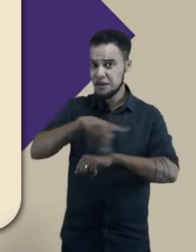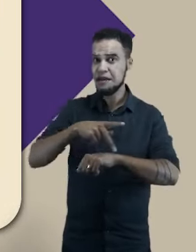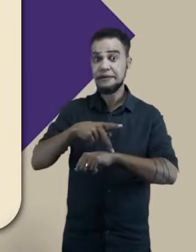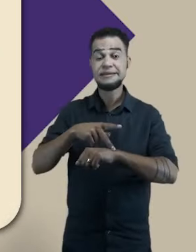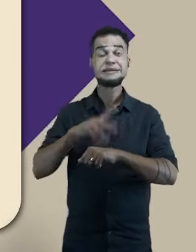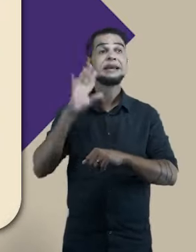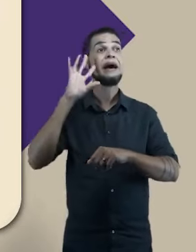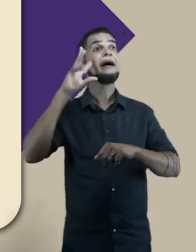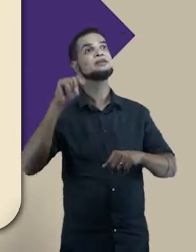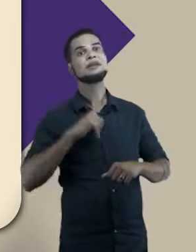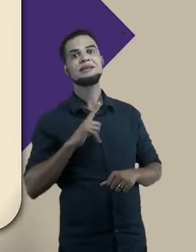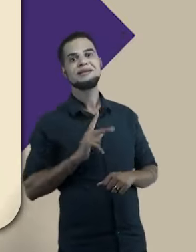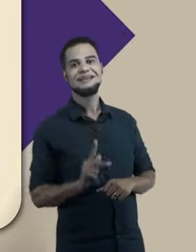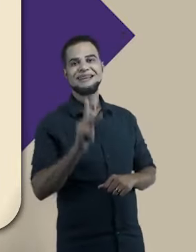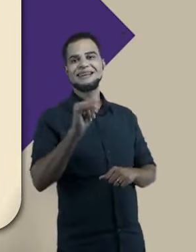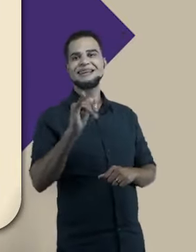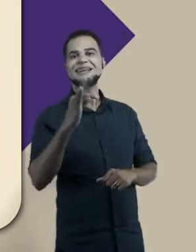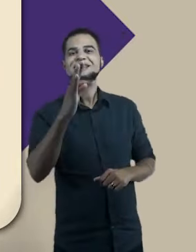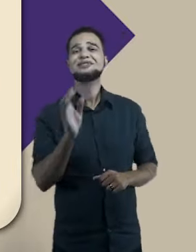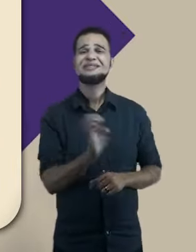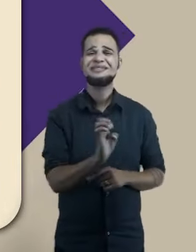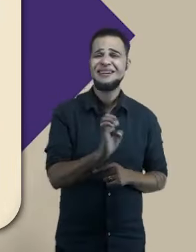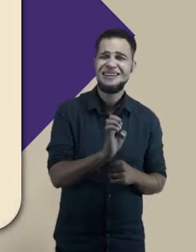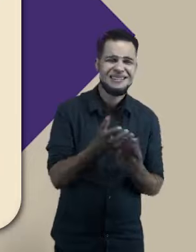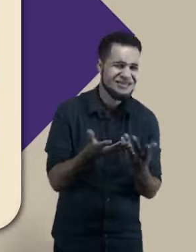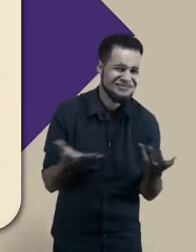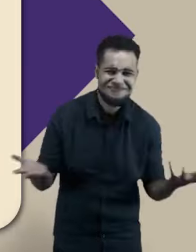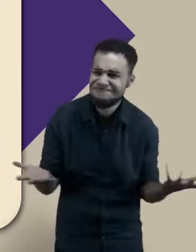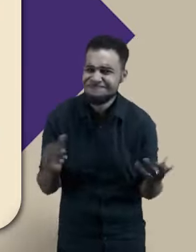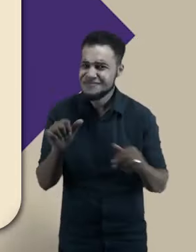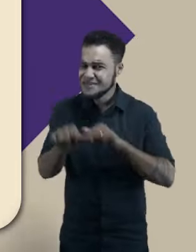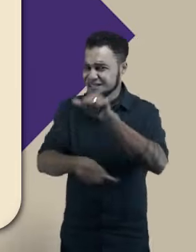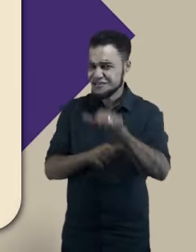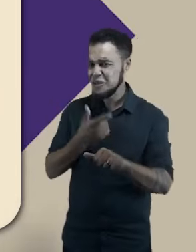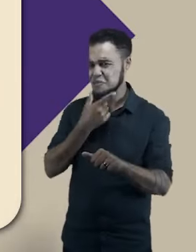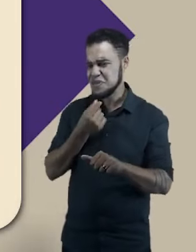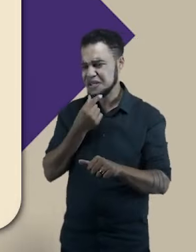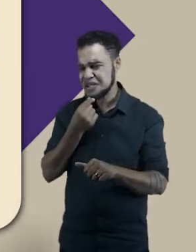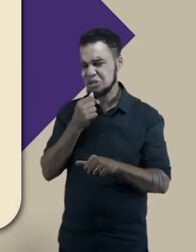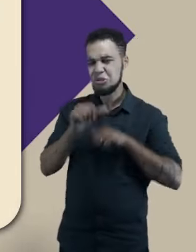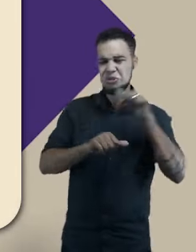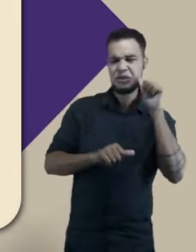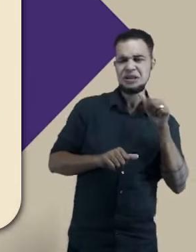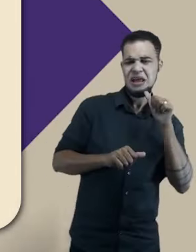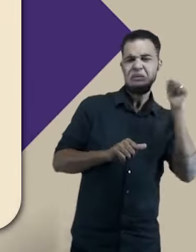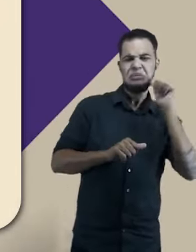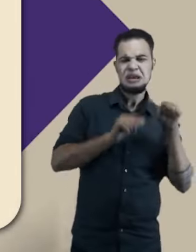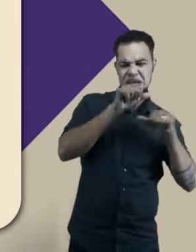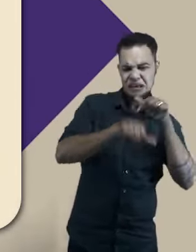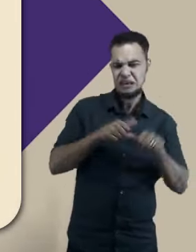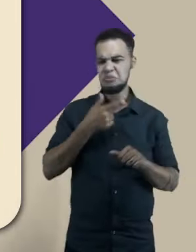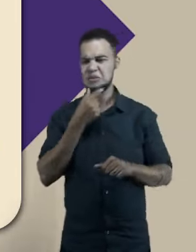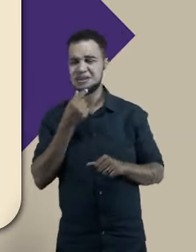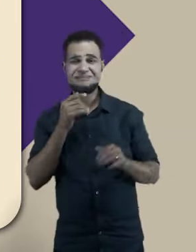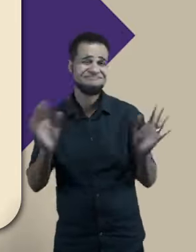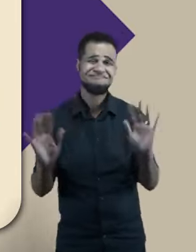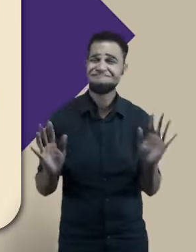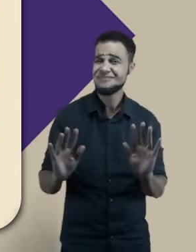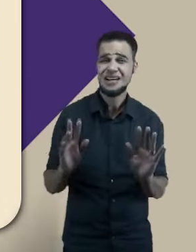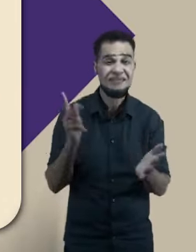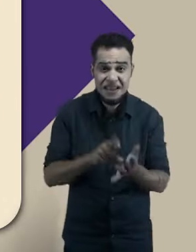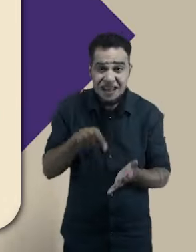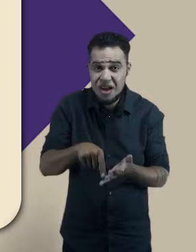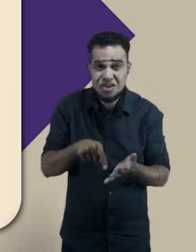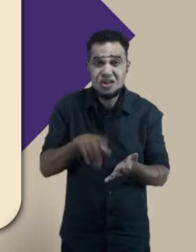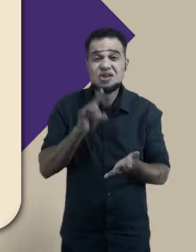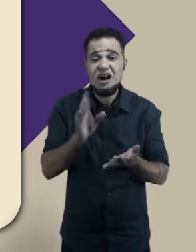existe um kit gay, que um kit gay que, na verdade, é para transformar menino em menina, menino em menino. E, na verdade, era só para falar sobre